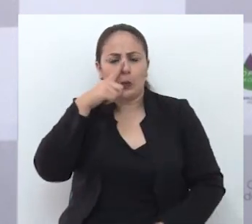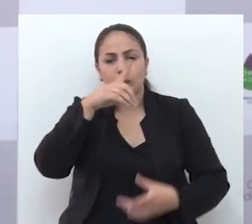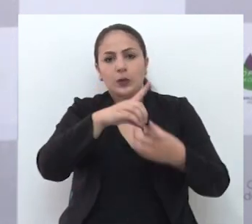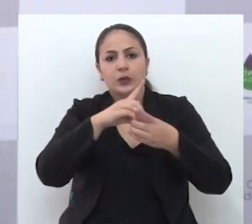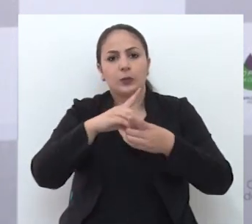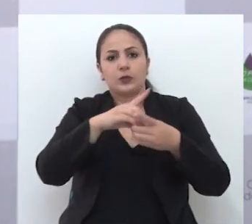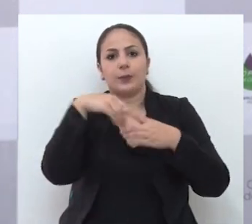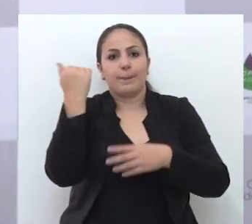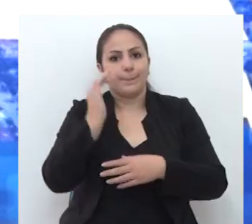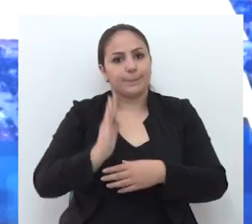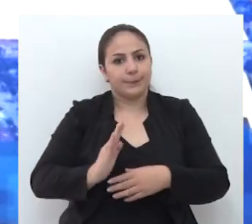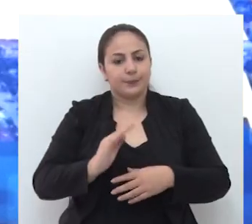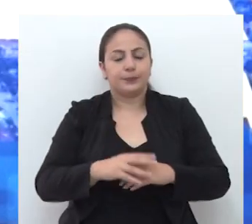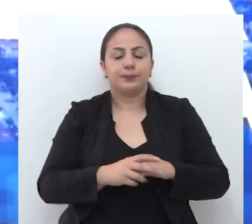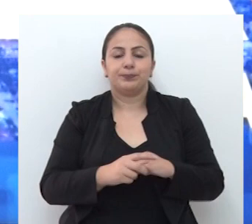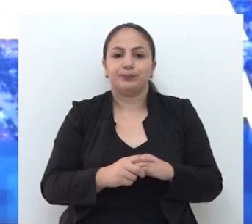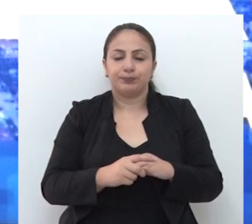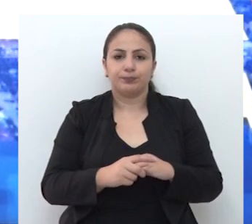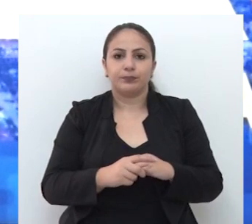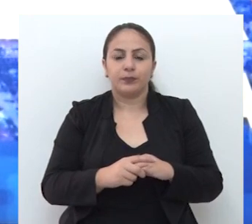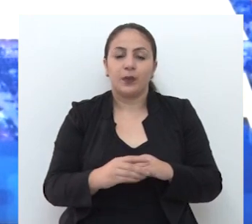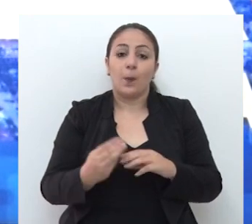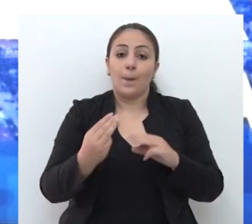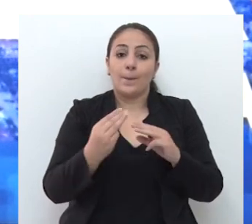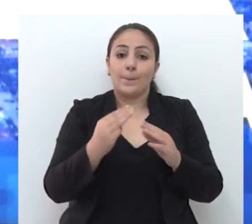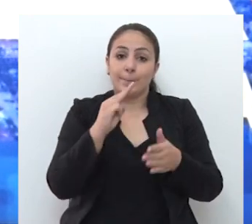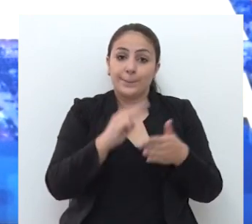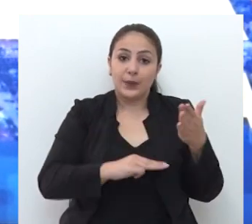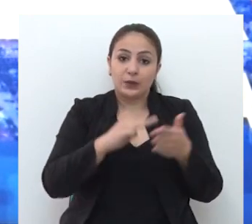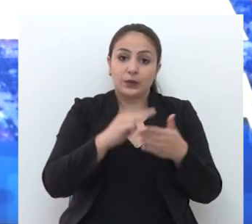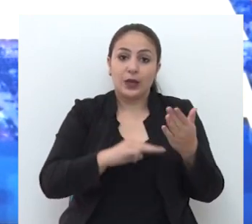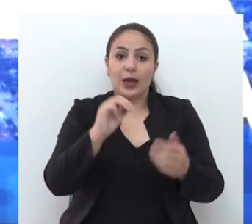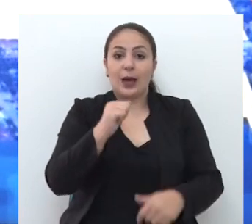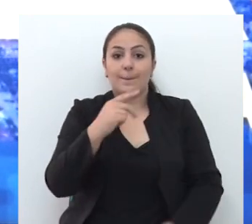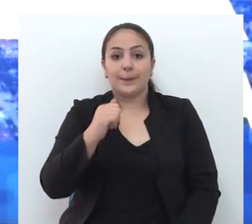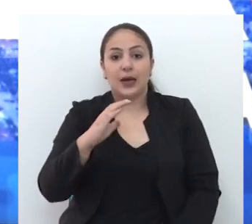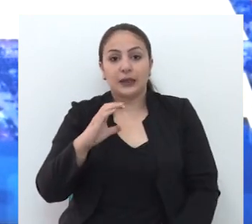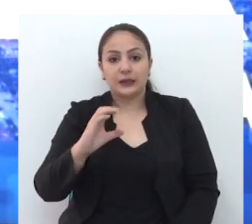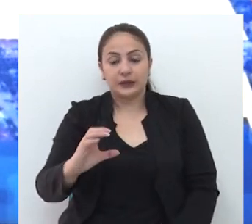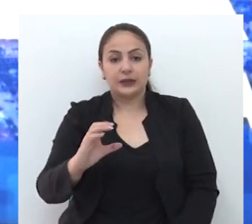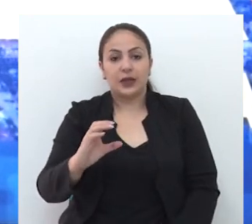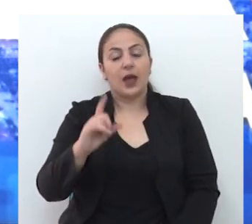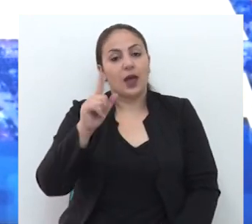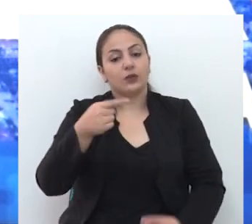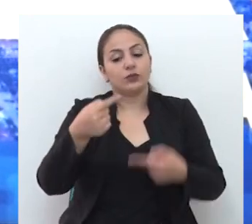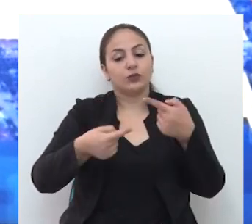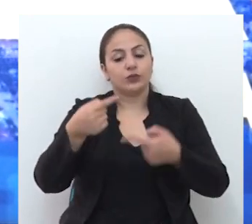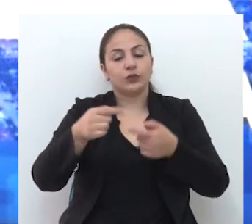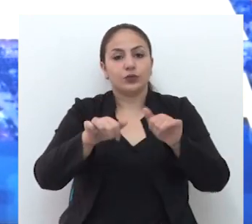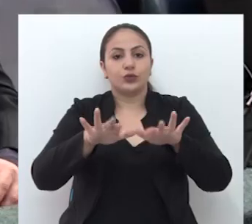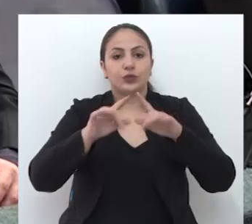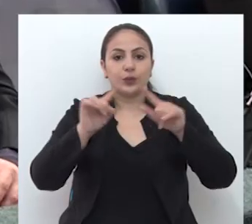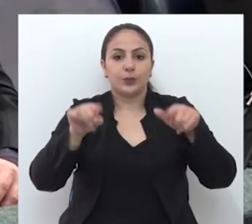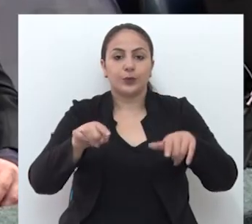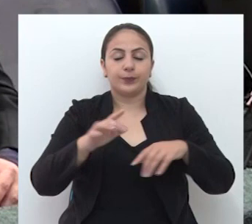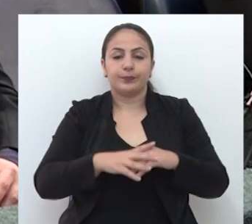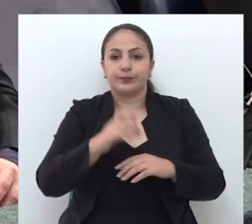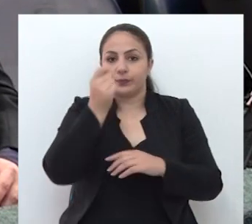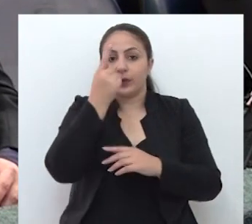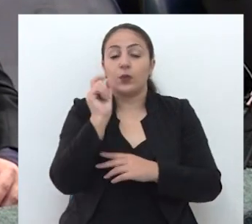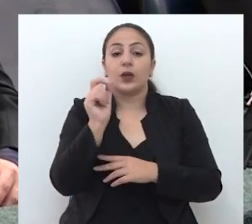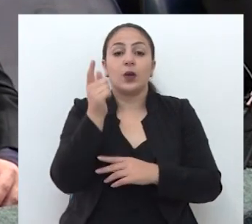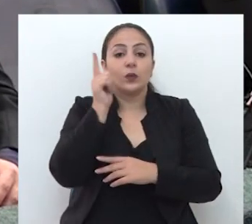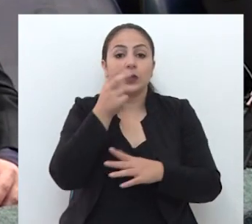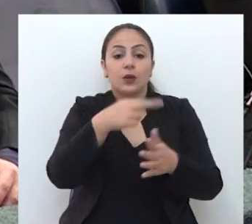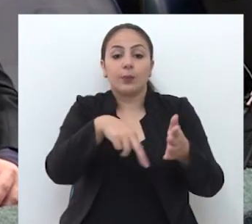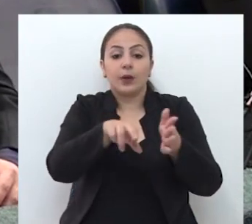para a democracia brasileira. Implementação do método APAC é discutida em audiência pública. A ideia